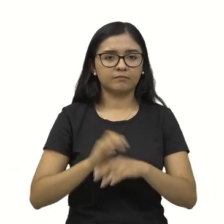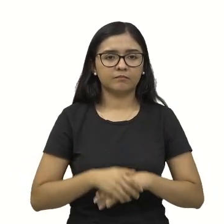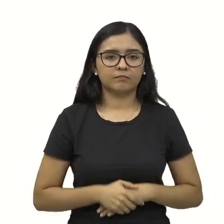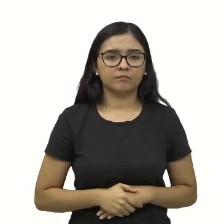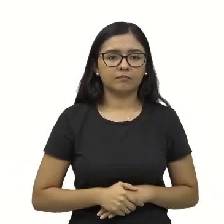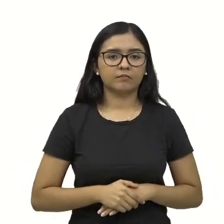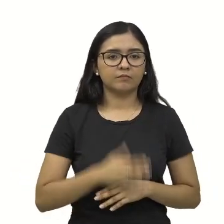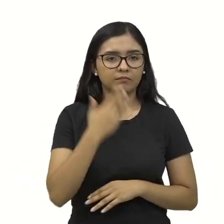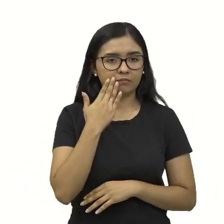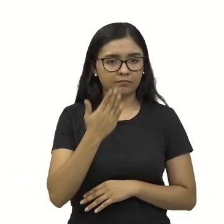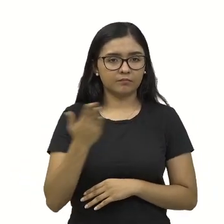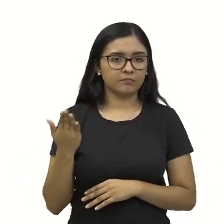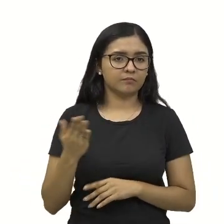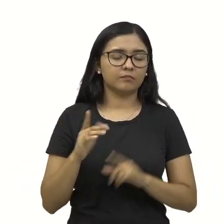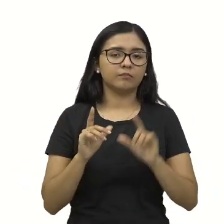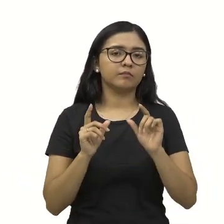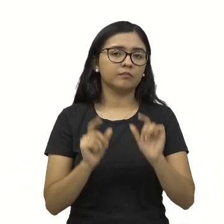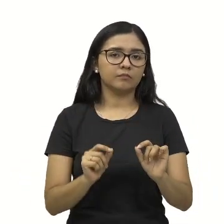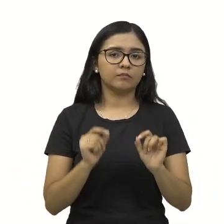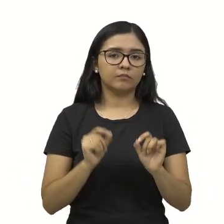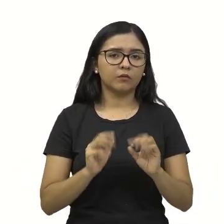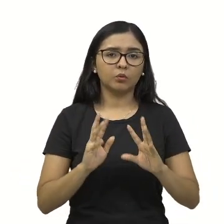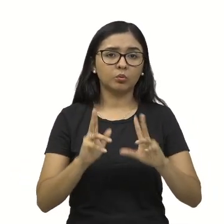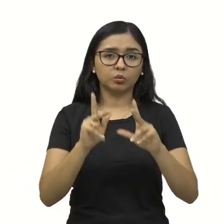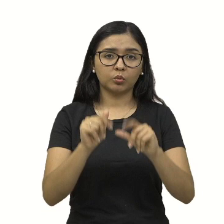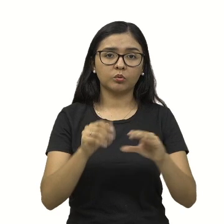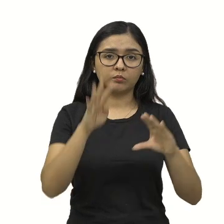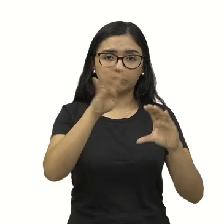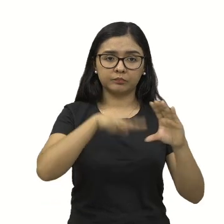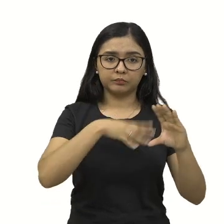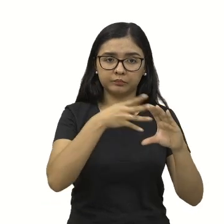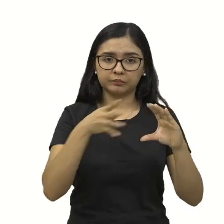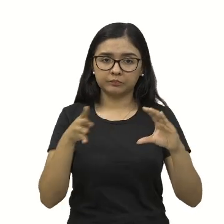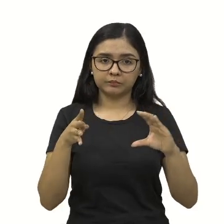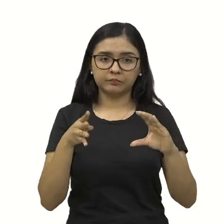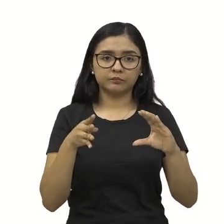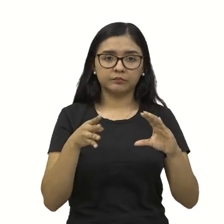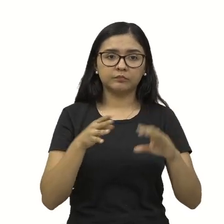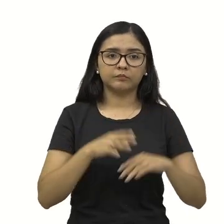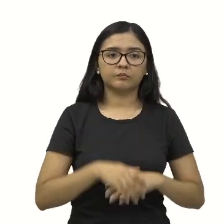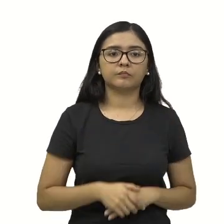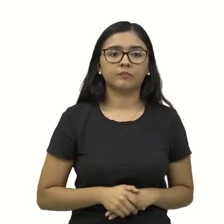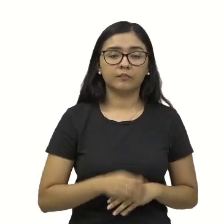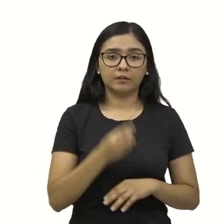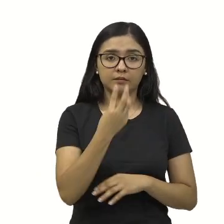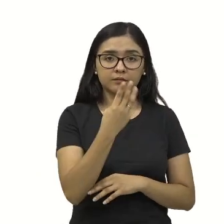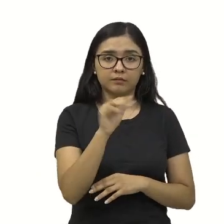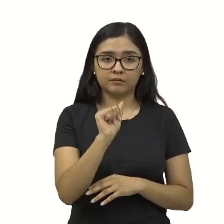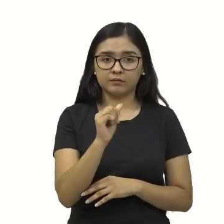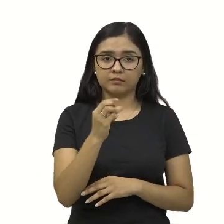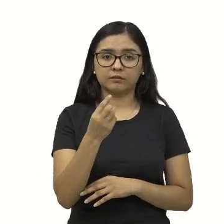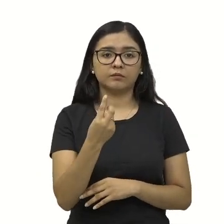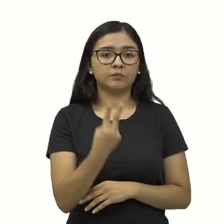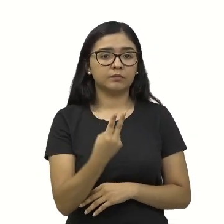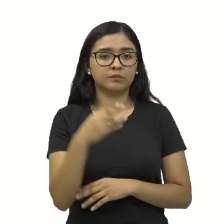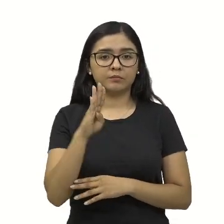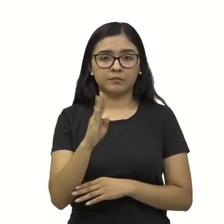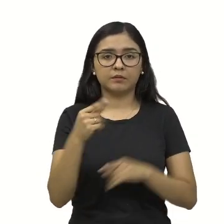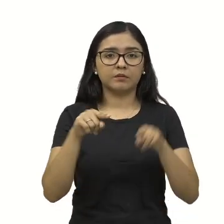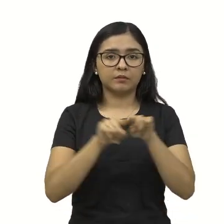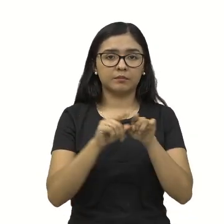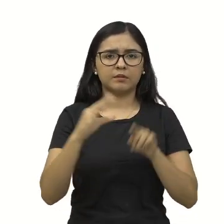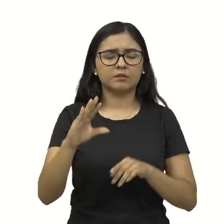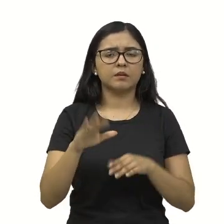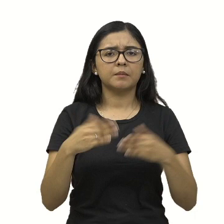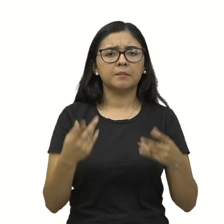Aqui está toda a nossa operação. Vejam que é um conteúdo que ele não é